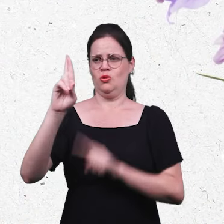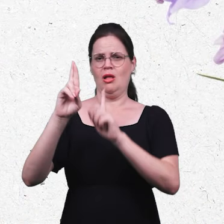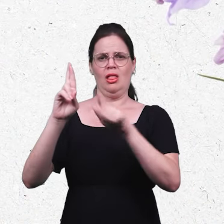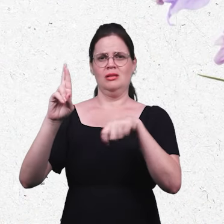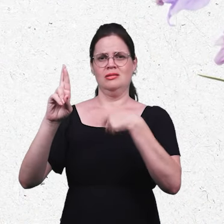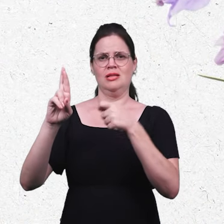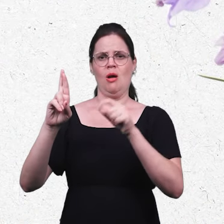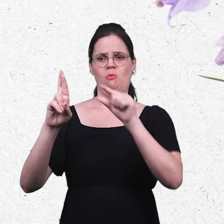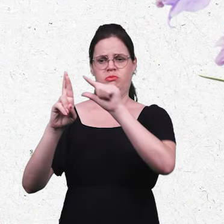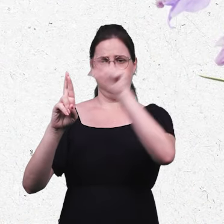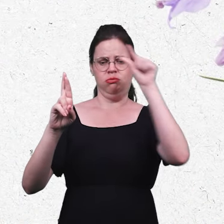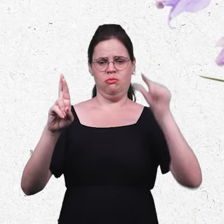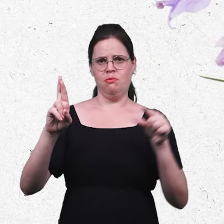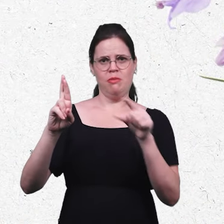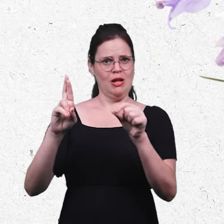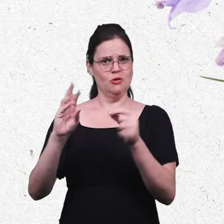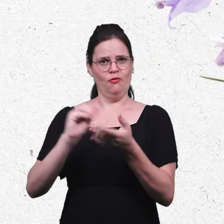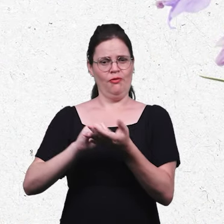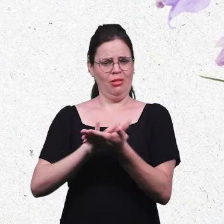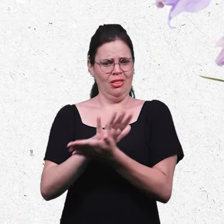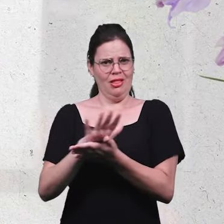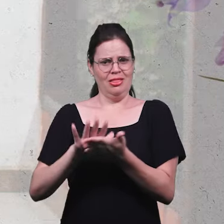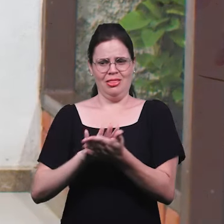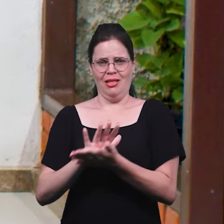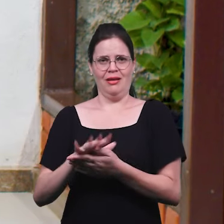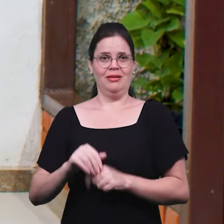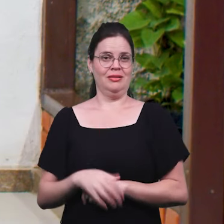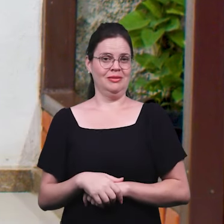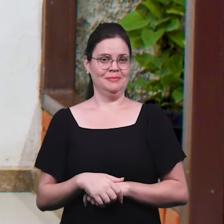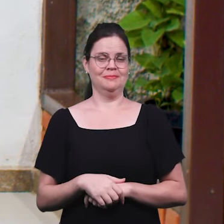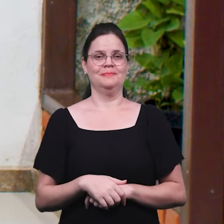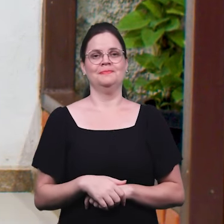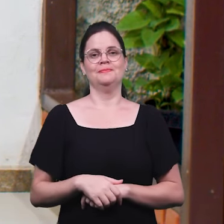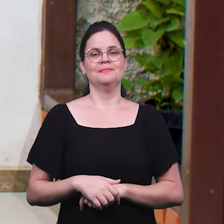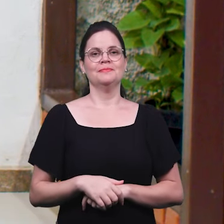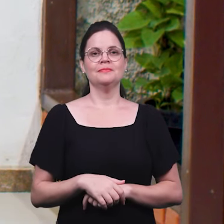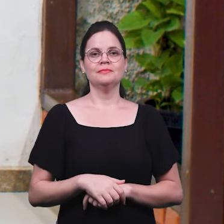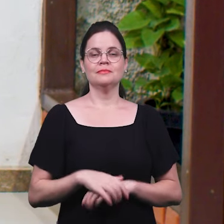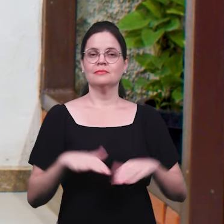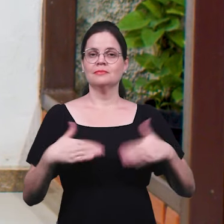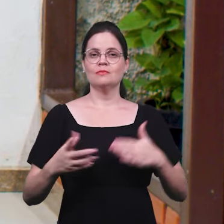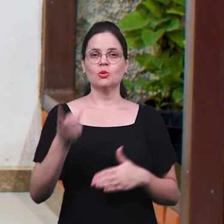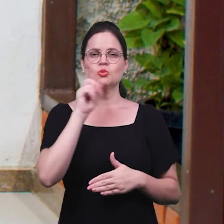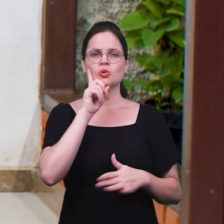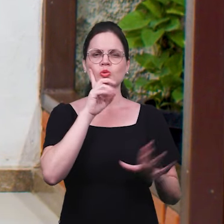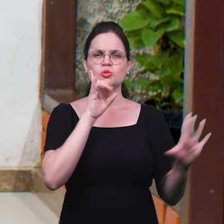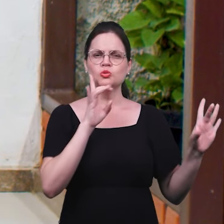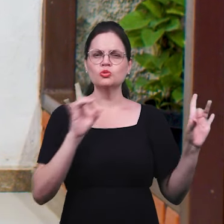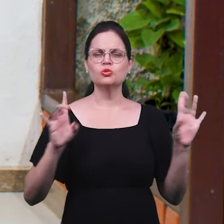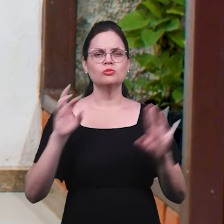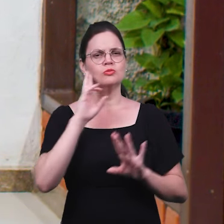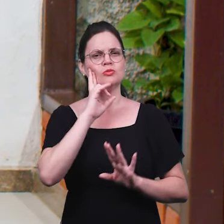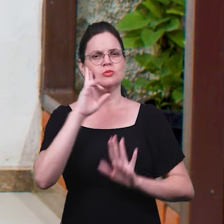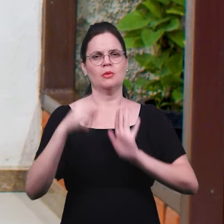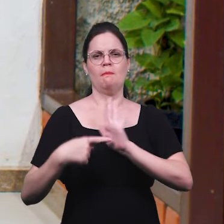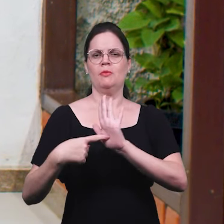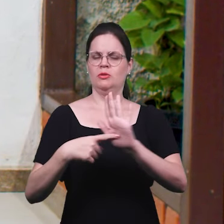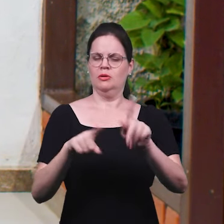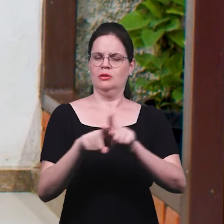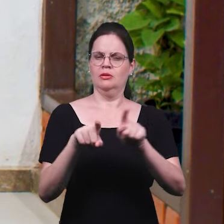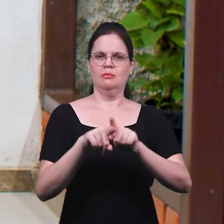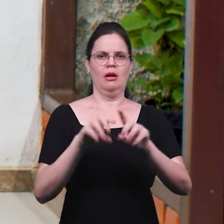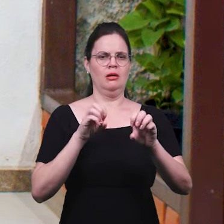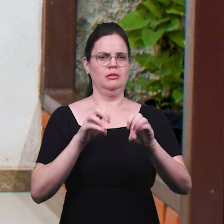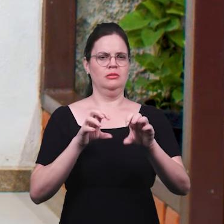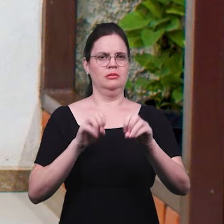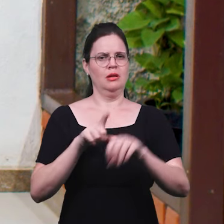pastor, nada nos faltará. A cada dia o Senhor ele tem mostrado, né, nos ensinado